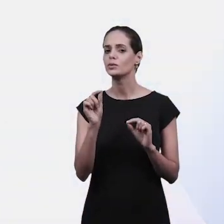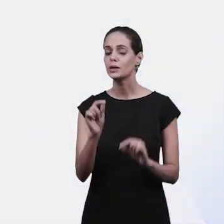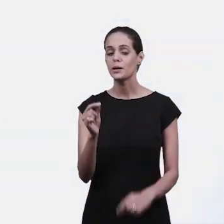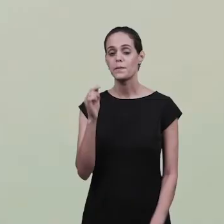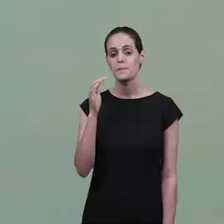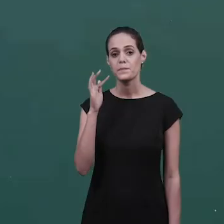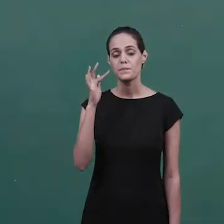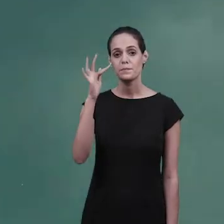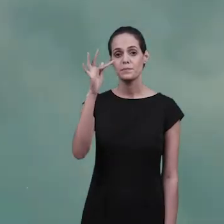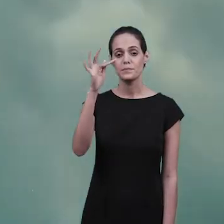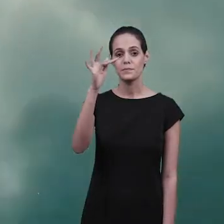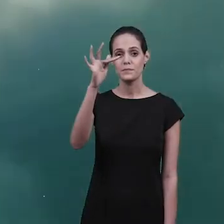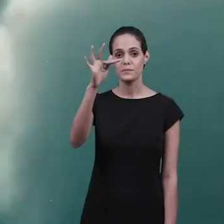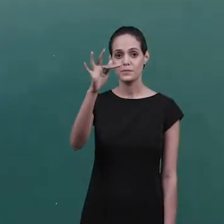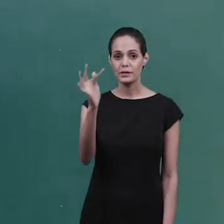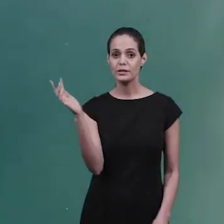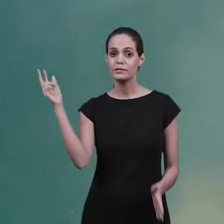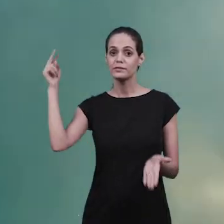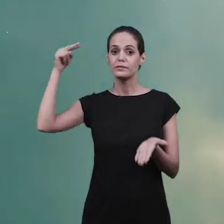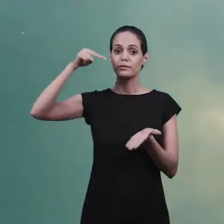Vem buscar os remidos